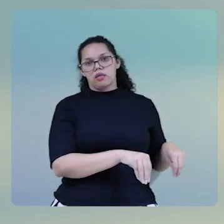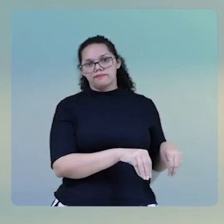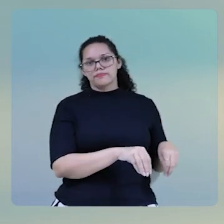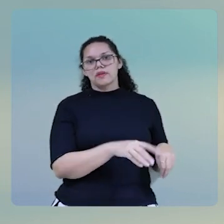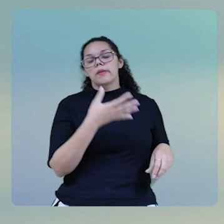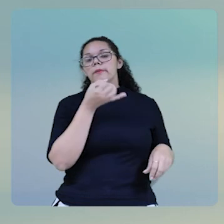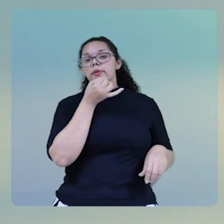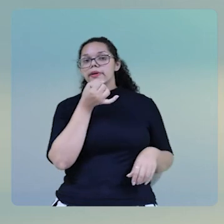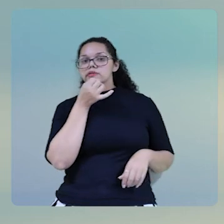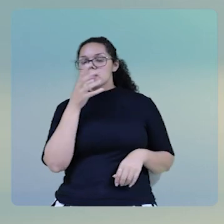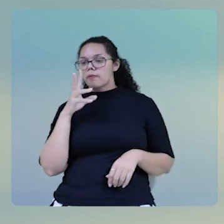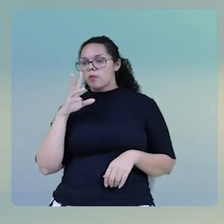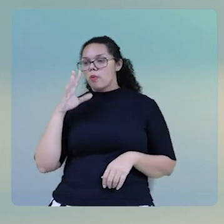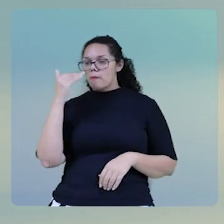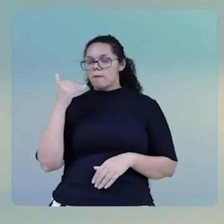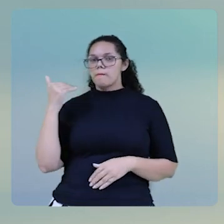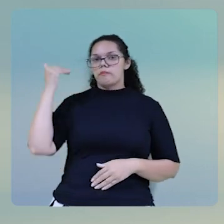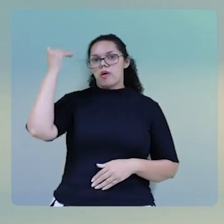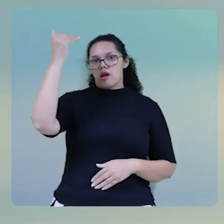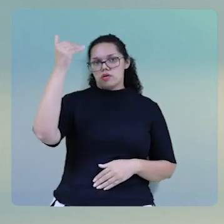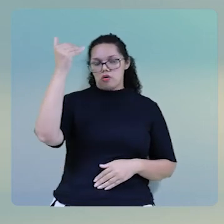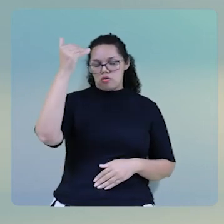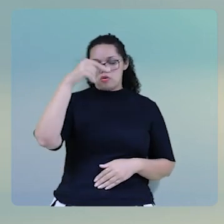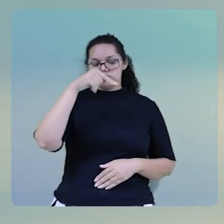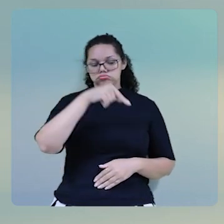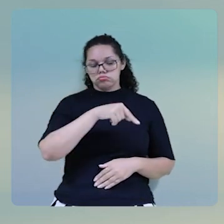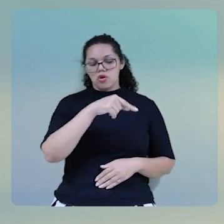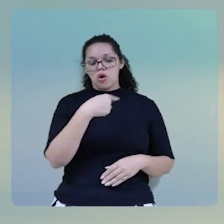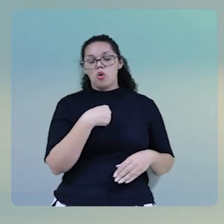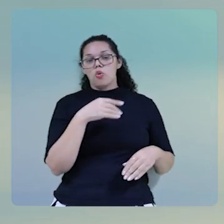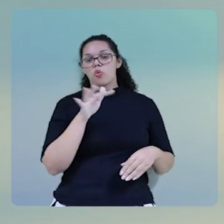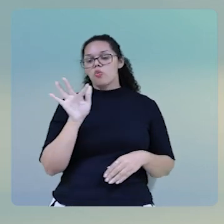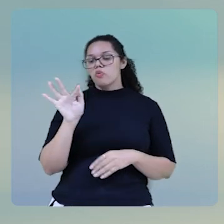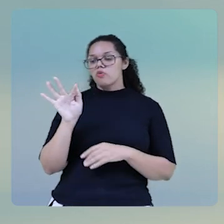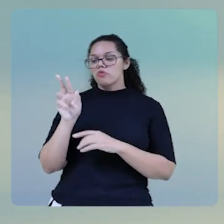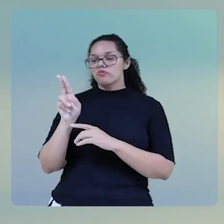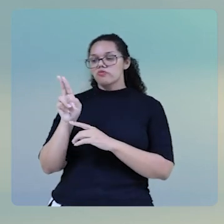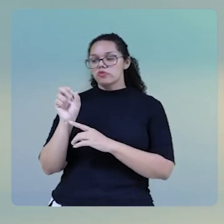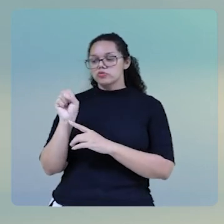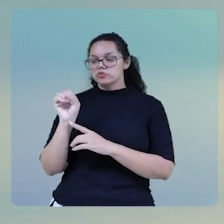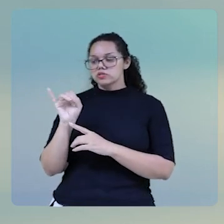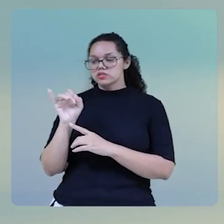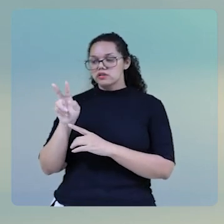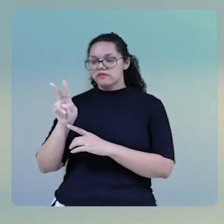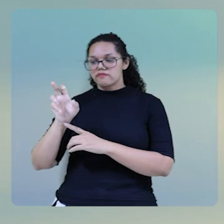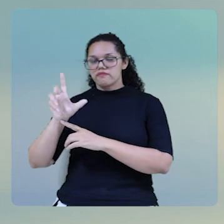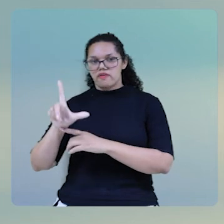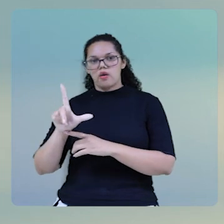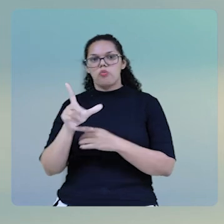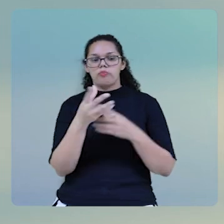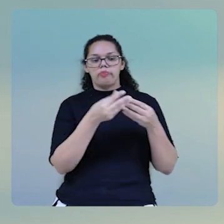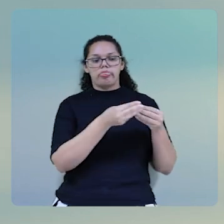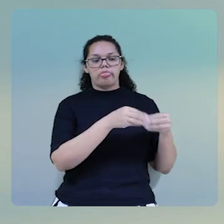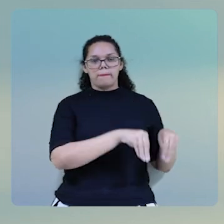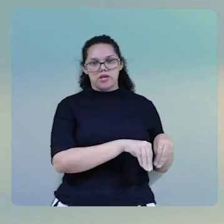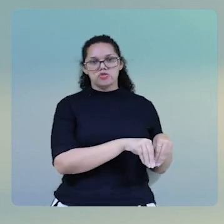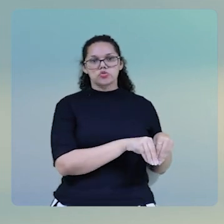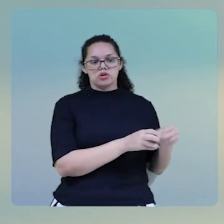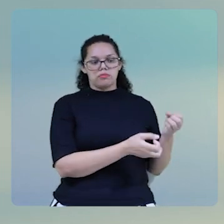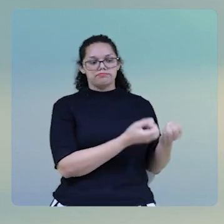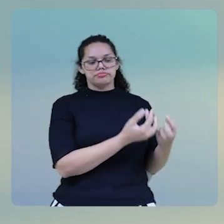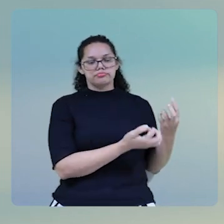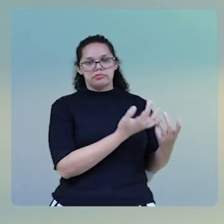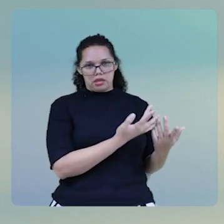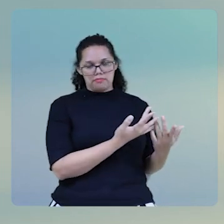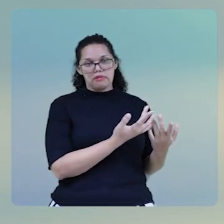que a sua máxima corrente nominal, o fusível queima. Dessa forma, evita com que a corrente elevada danifique os aparelhos do